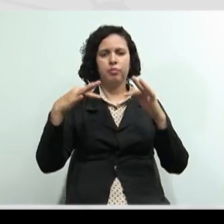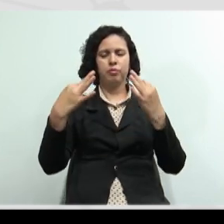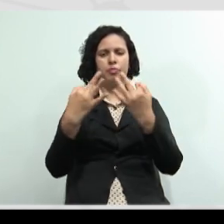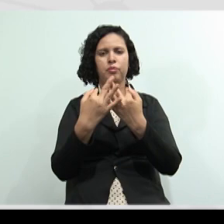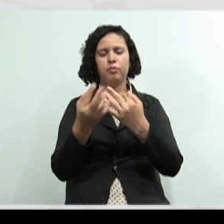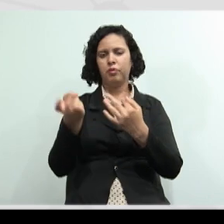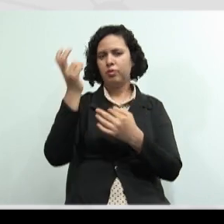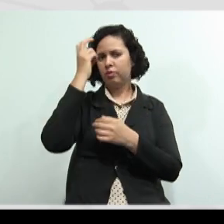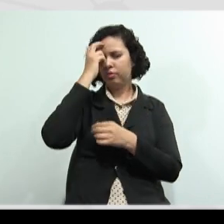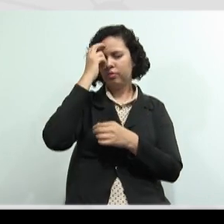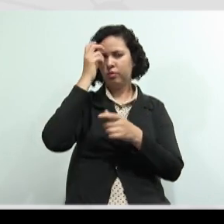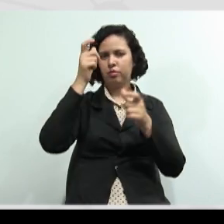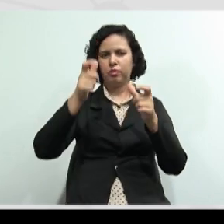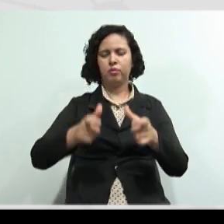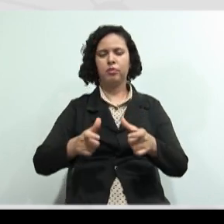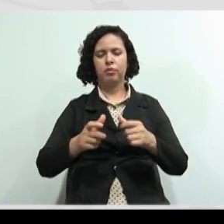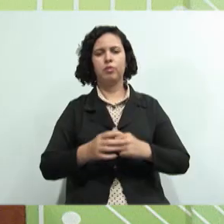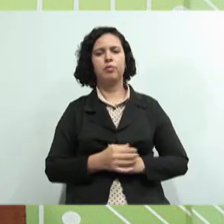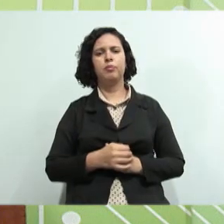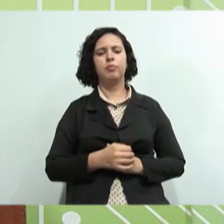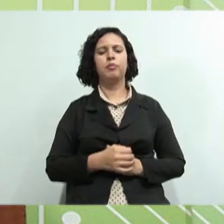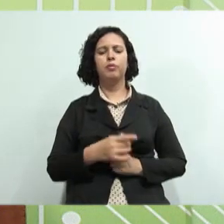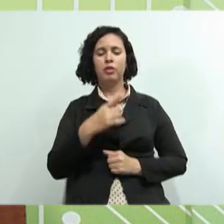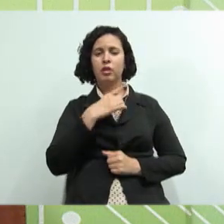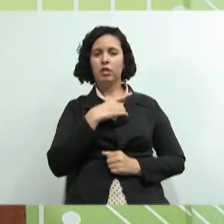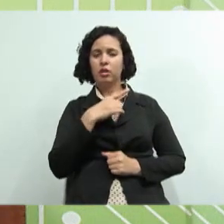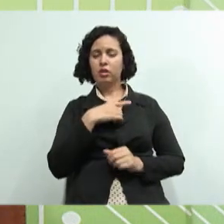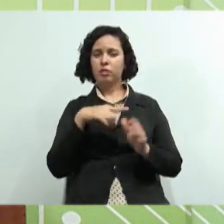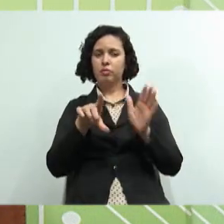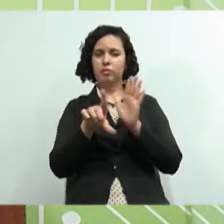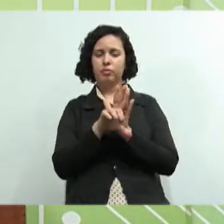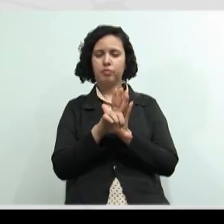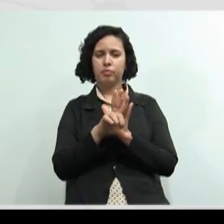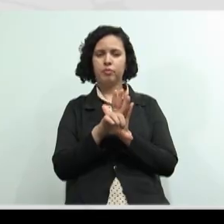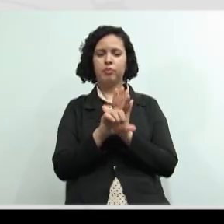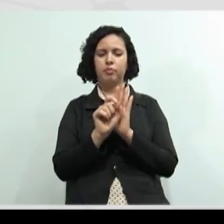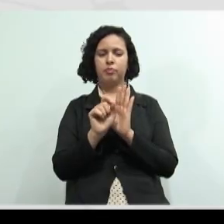Então a gente vai ver assim que existe uma legislação específica, que é a Lei